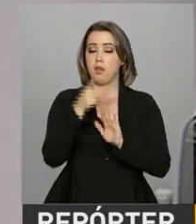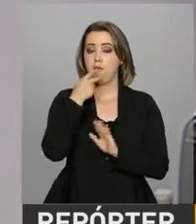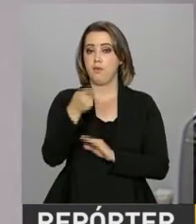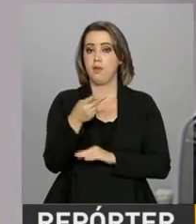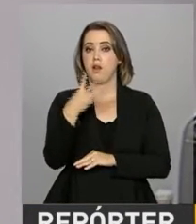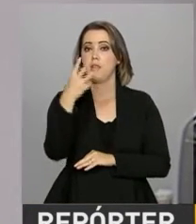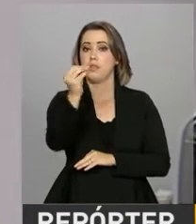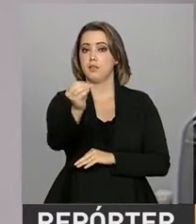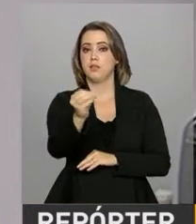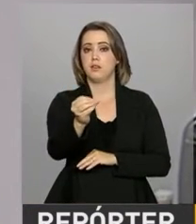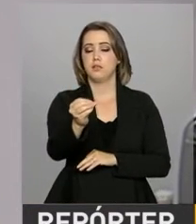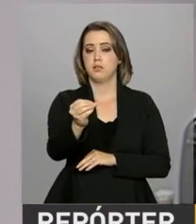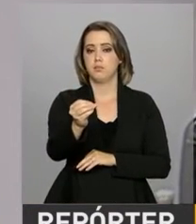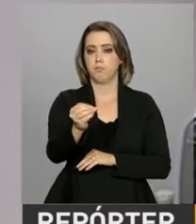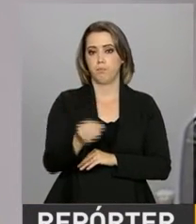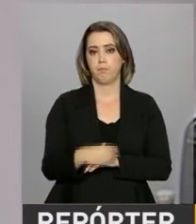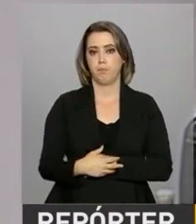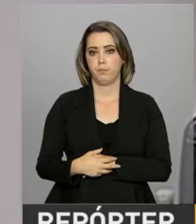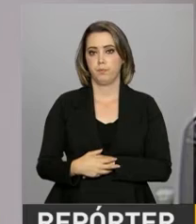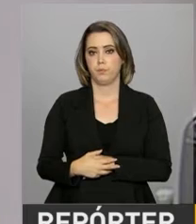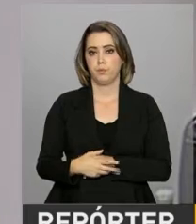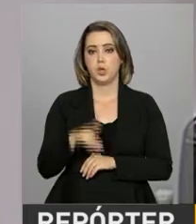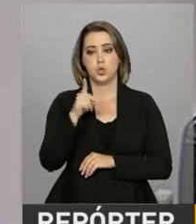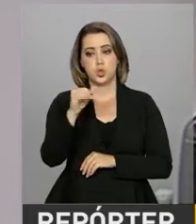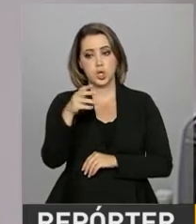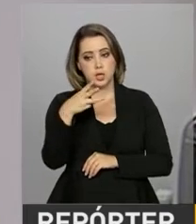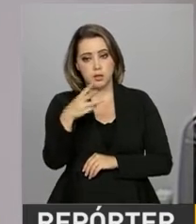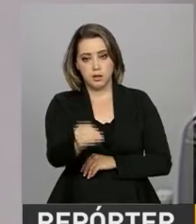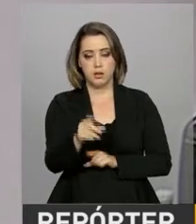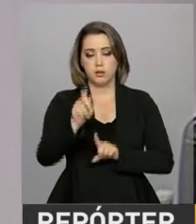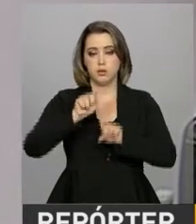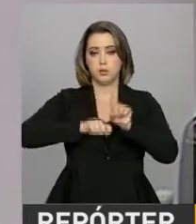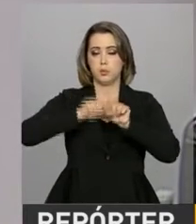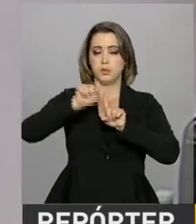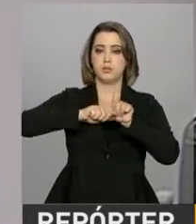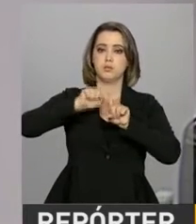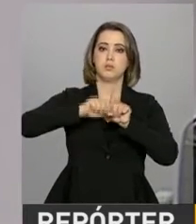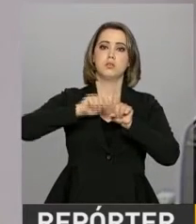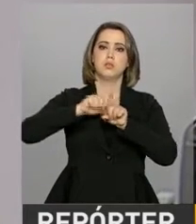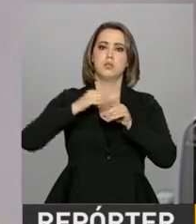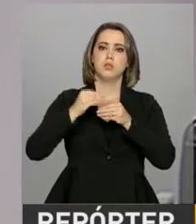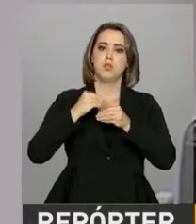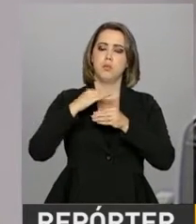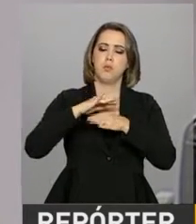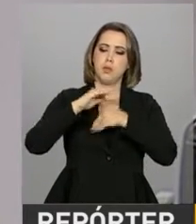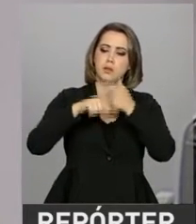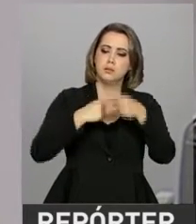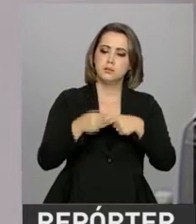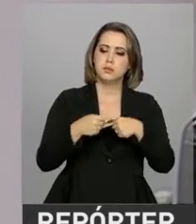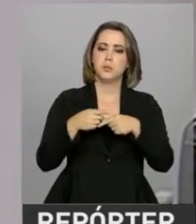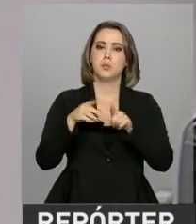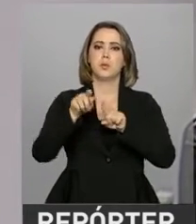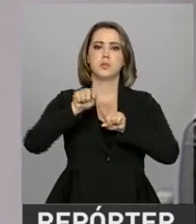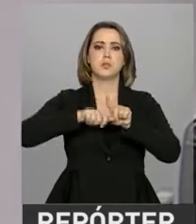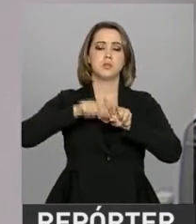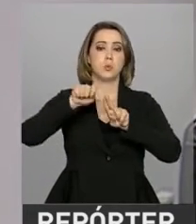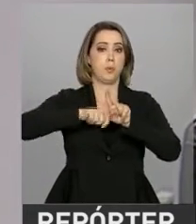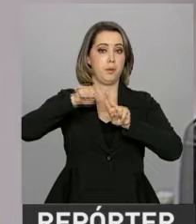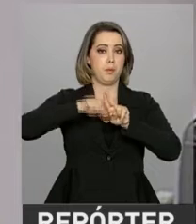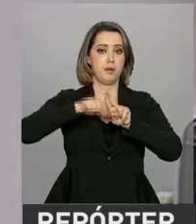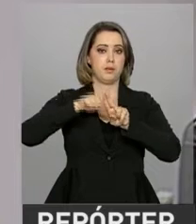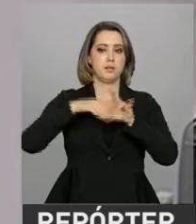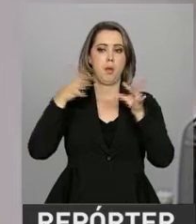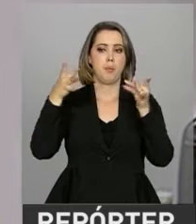30 do mês subseqüente ao encerramento do mbs para